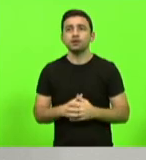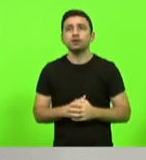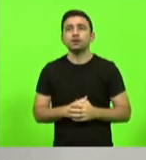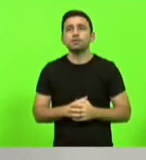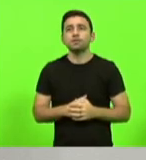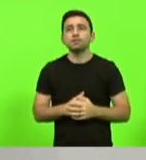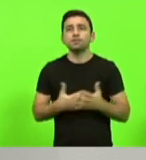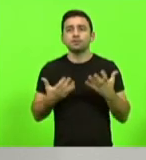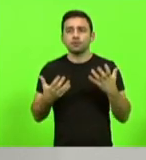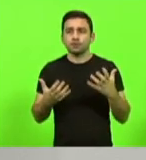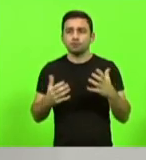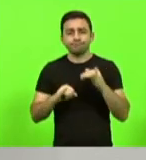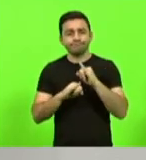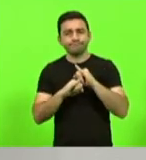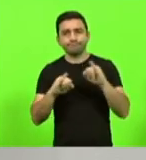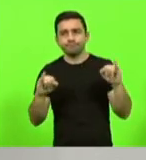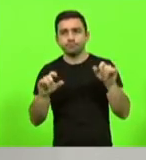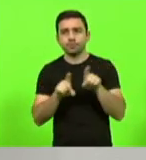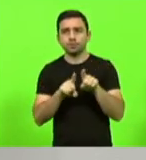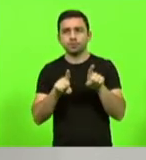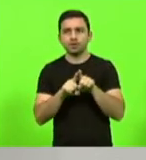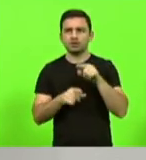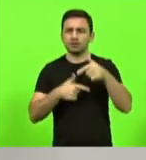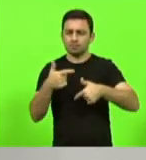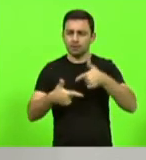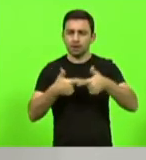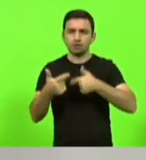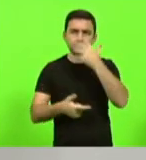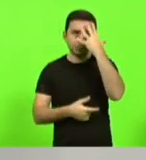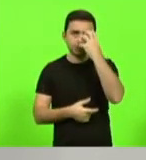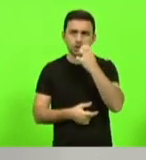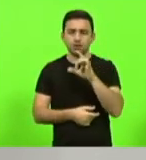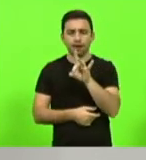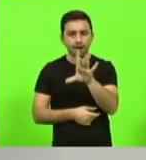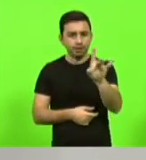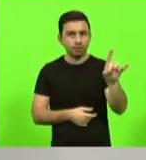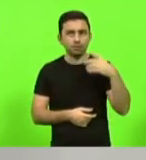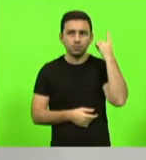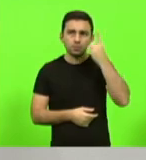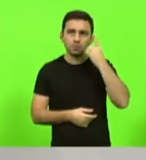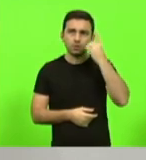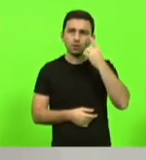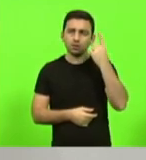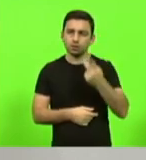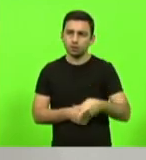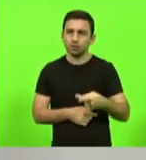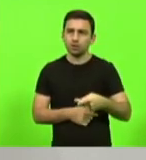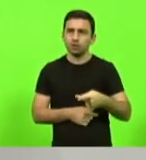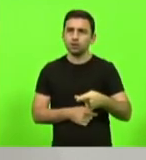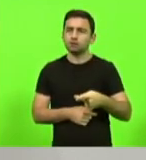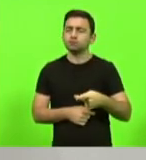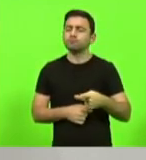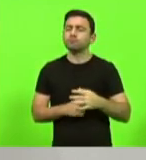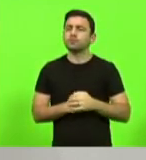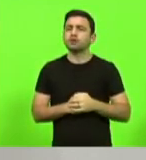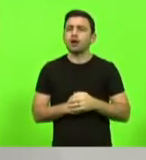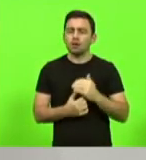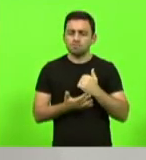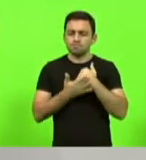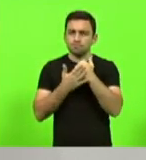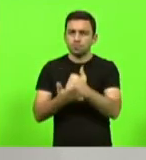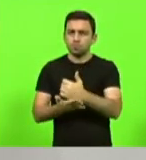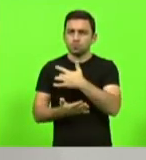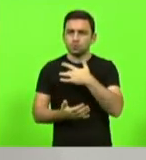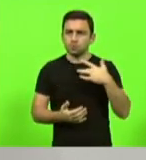queremos manifestar publicamente o trabalho sério e dedicado de cada parlamentar que tem realizado em favor da saúde